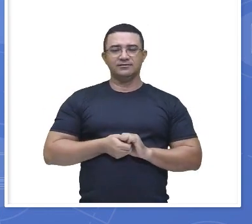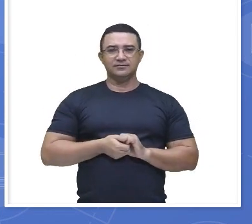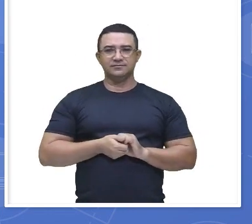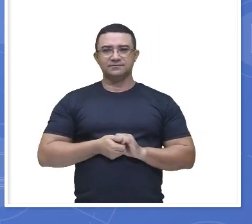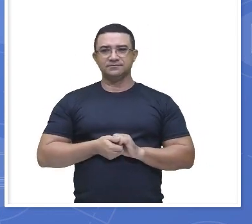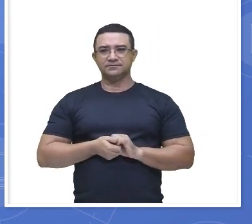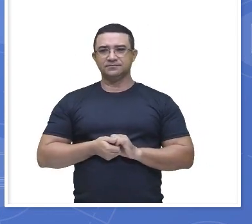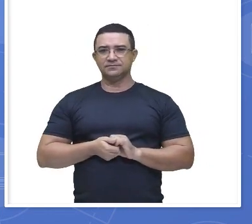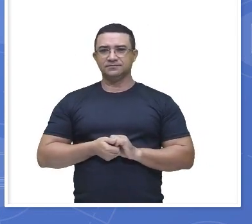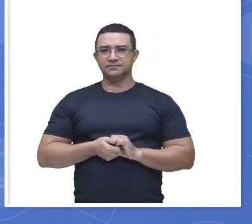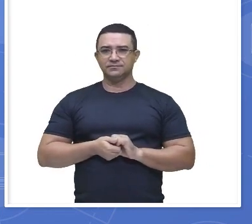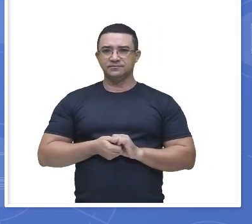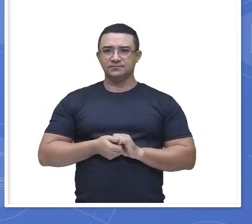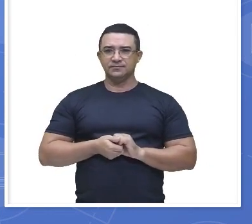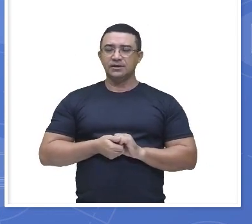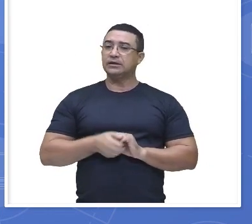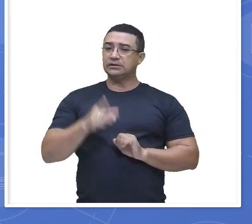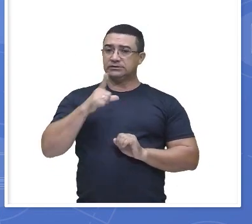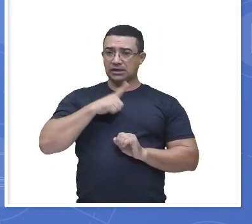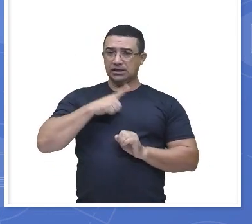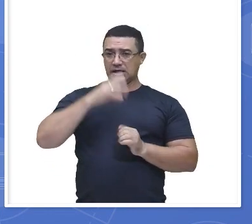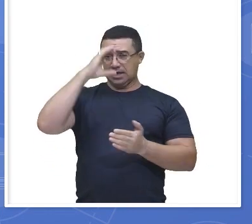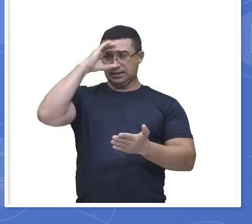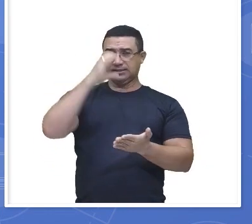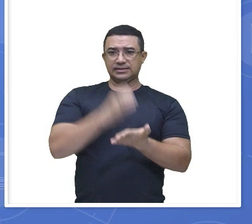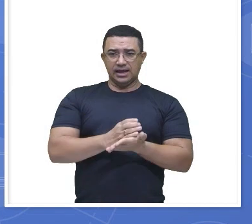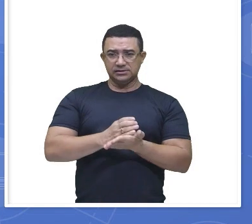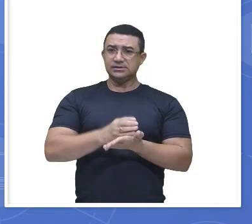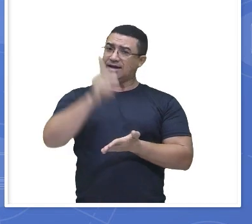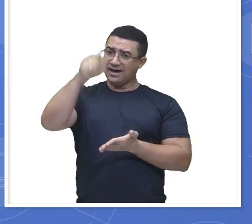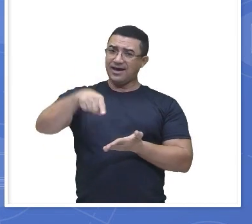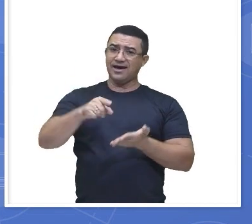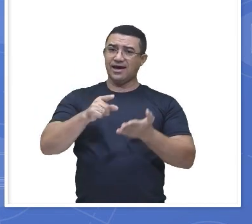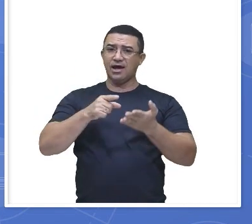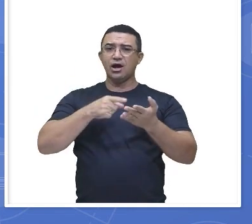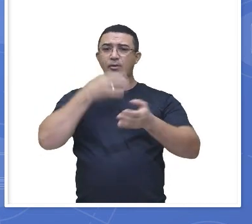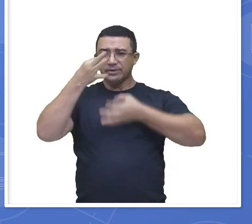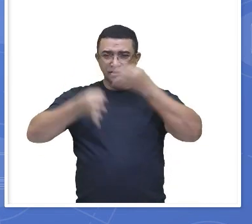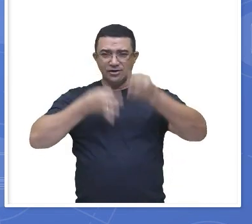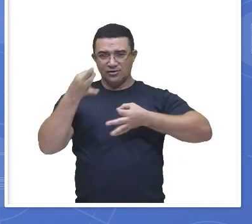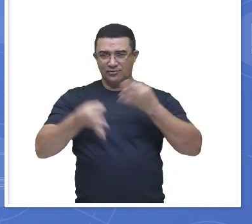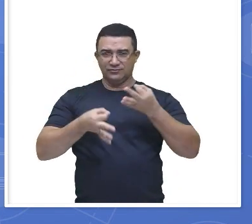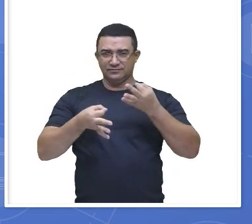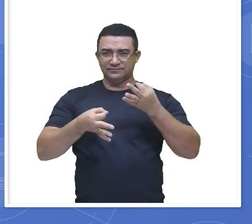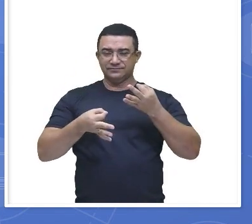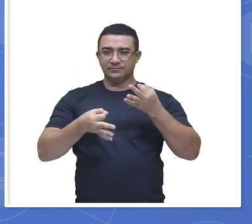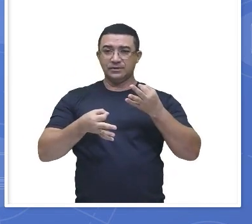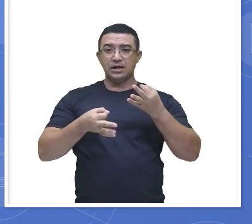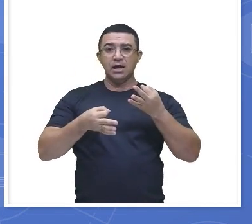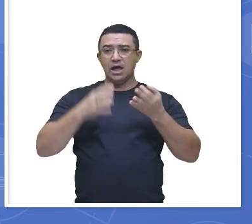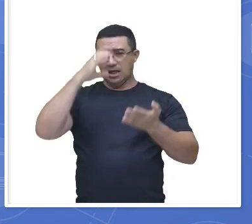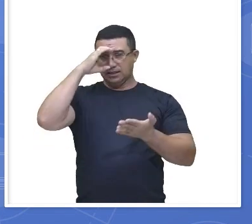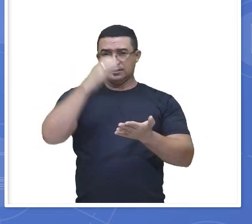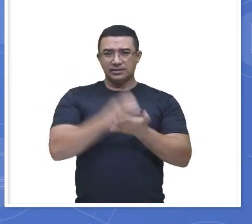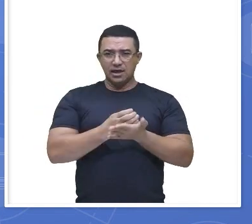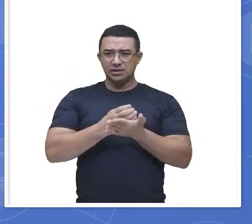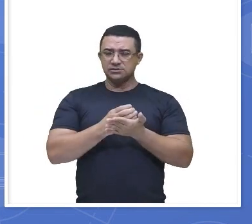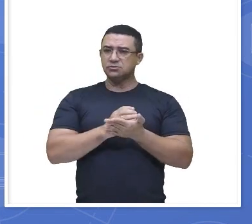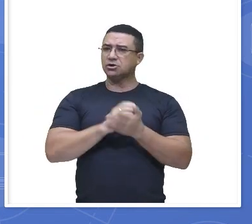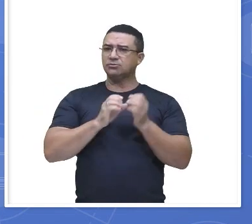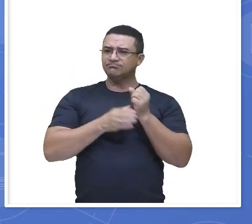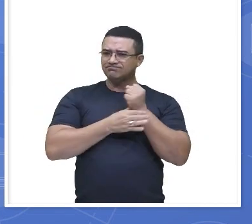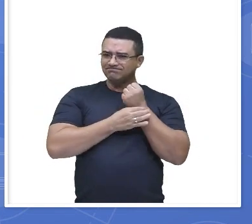importante. Falamos, tem a tese. A tese é a opinião. E essa tese vai ser